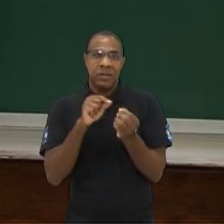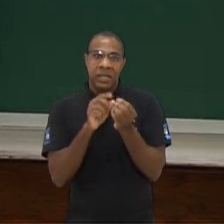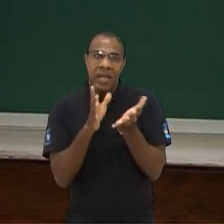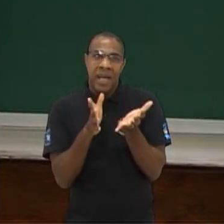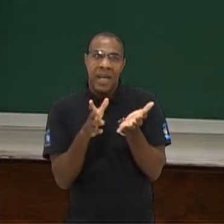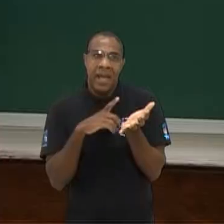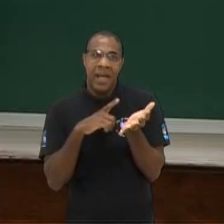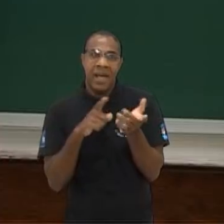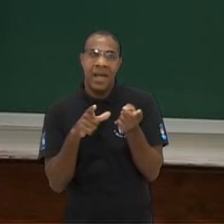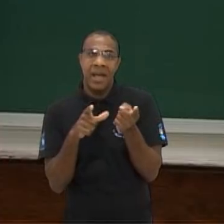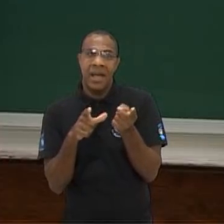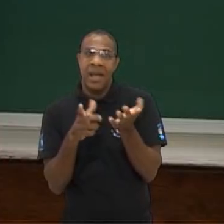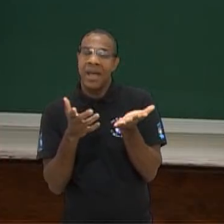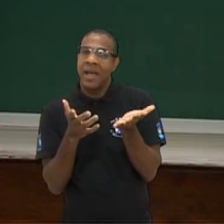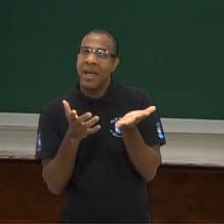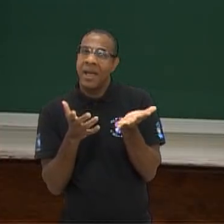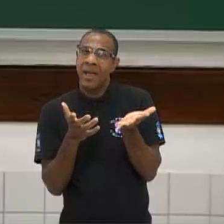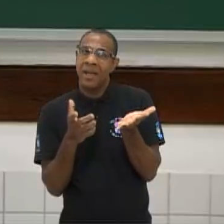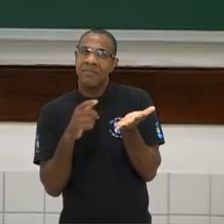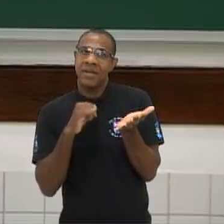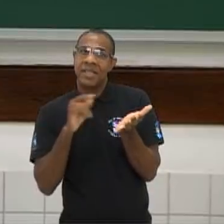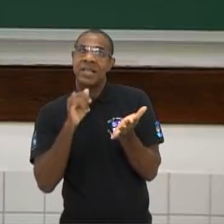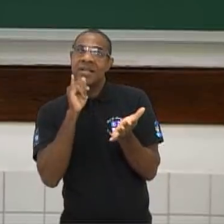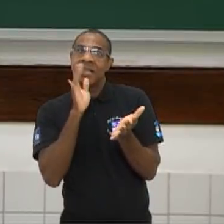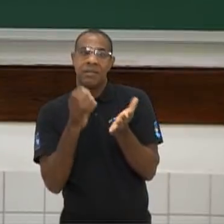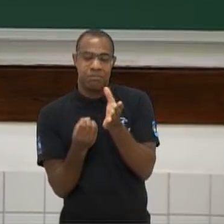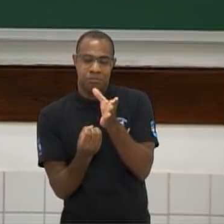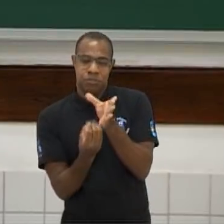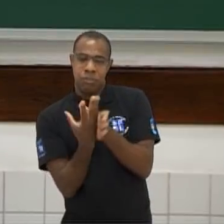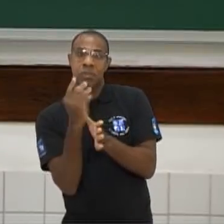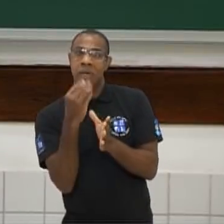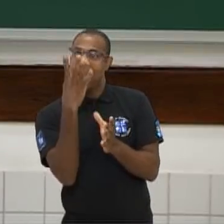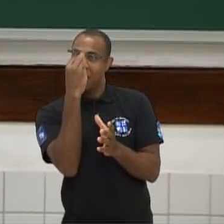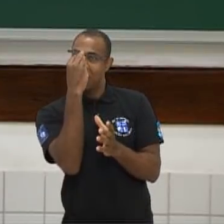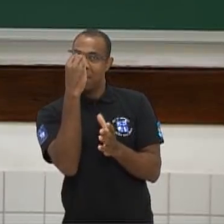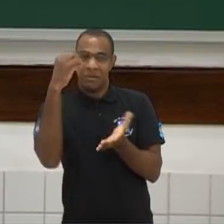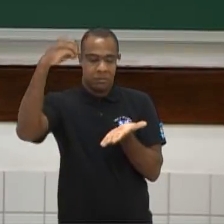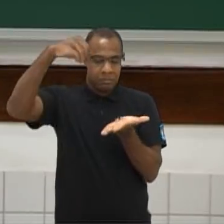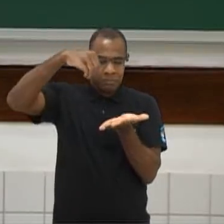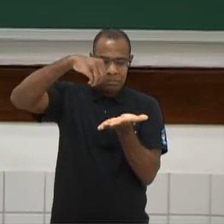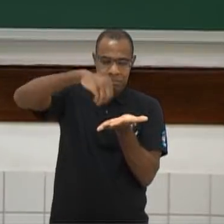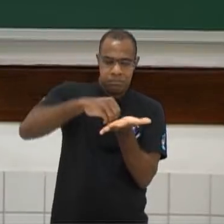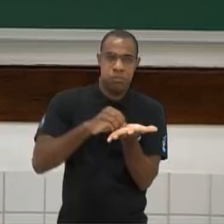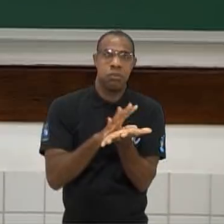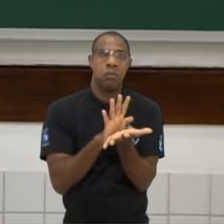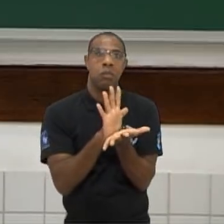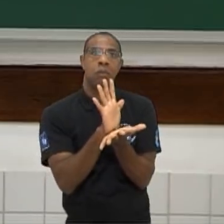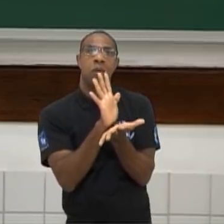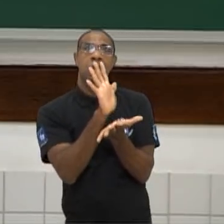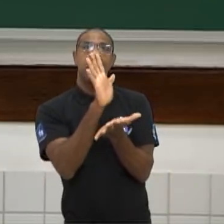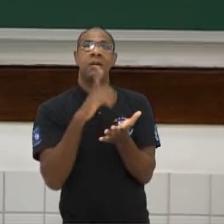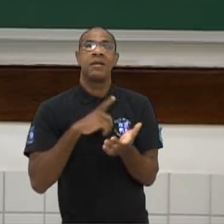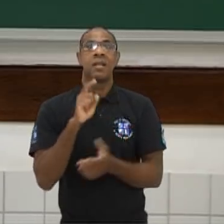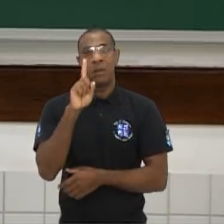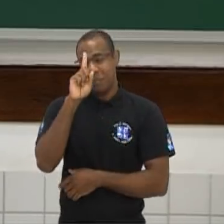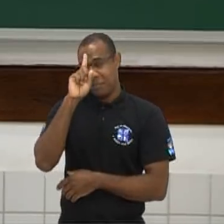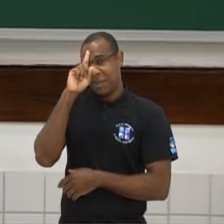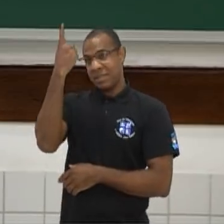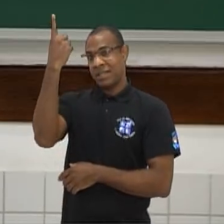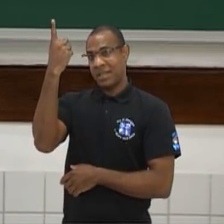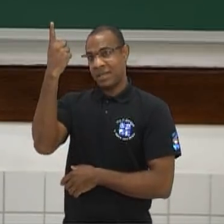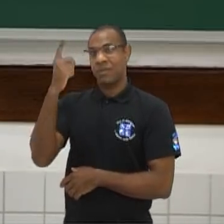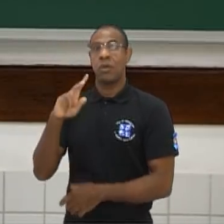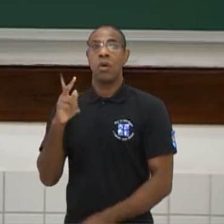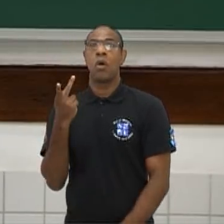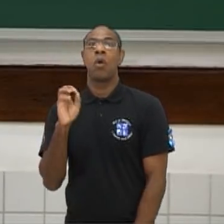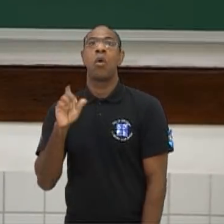quatro lados, aonde você vai ter a imagem, que ela vai ser refletida nesse anteparo. E aí você consegue ter uma ideia de uma projeção de holograma.